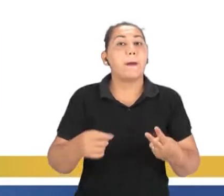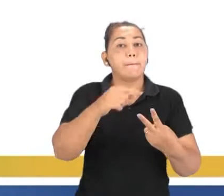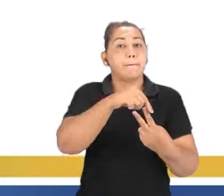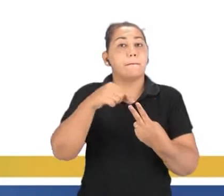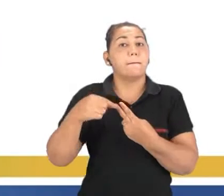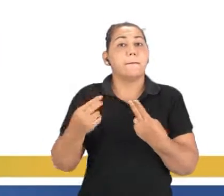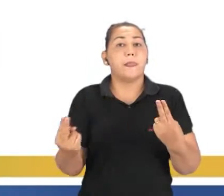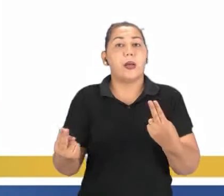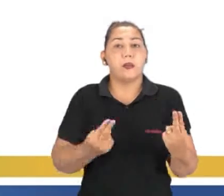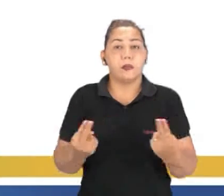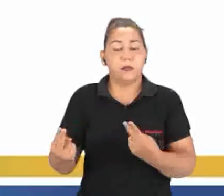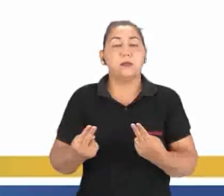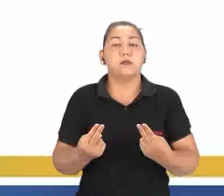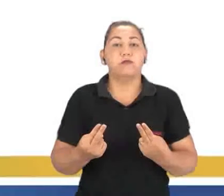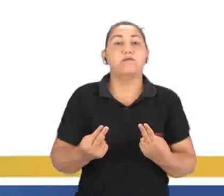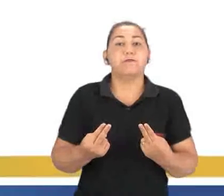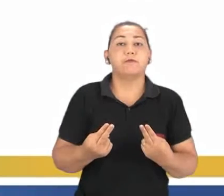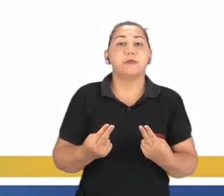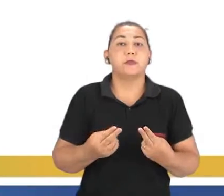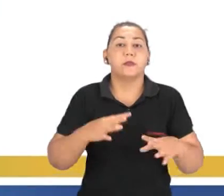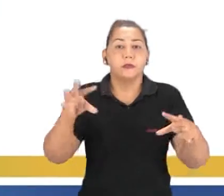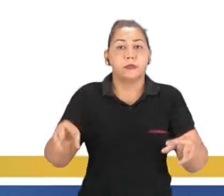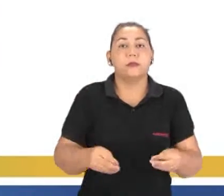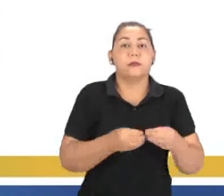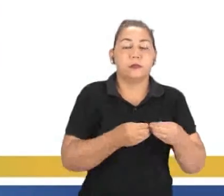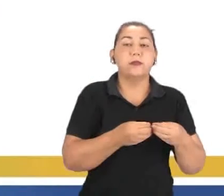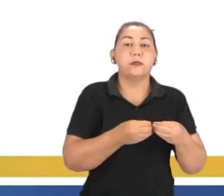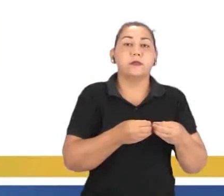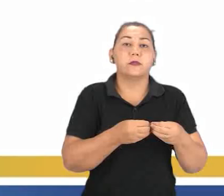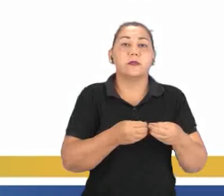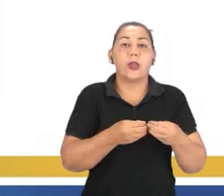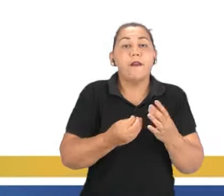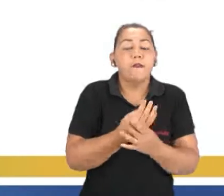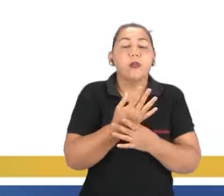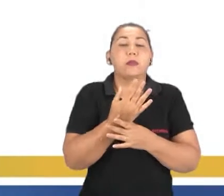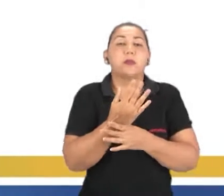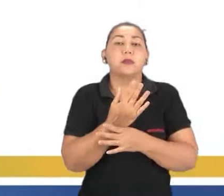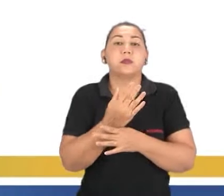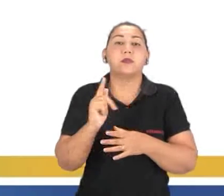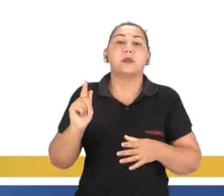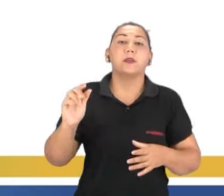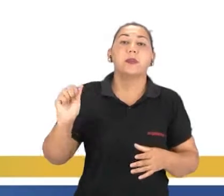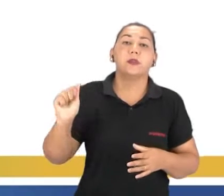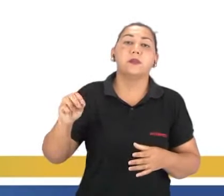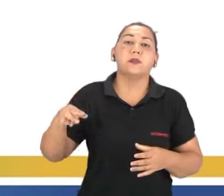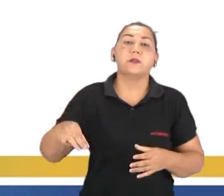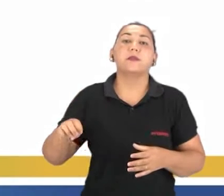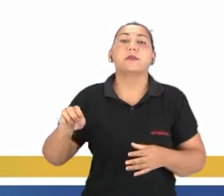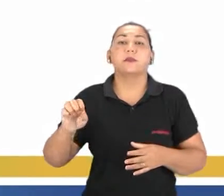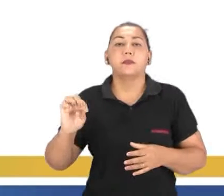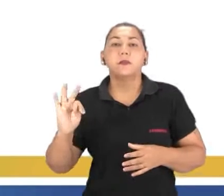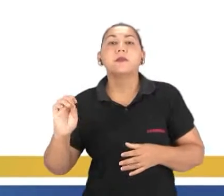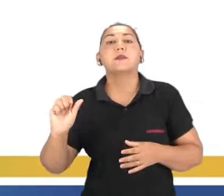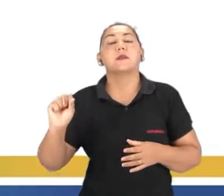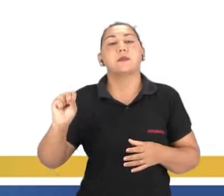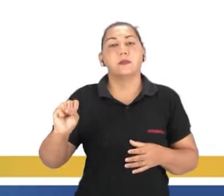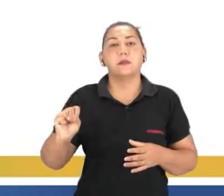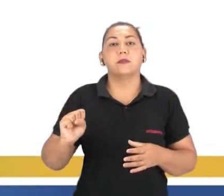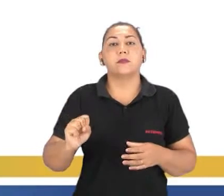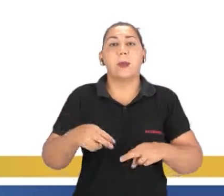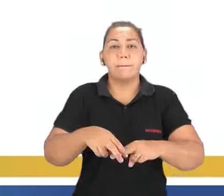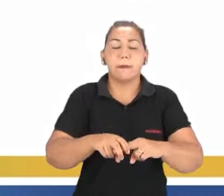características segregam-se de forma independente na formação dos gametas. Então, por isso que as características, elas nem sempre